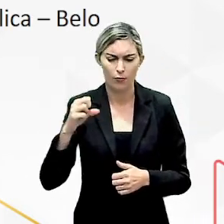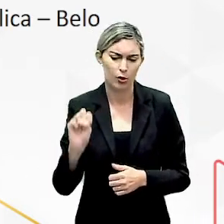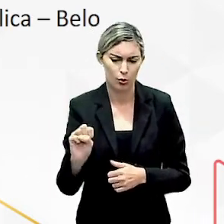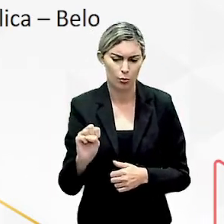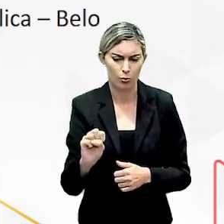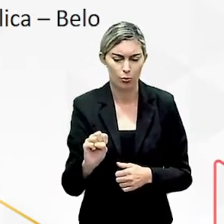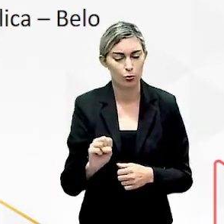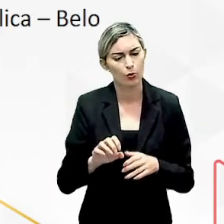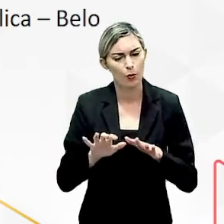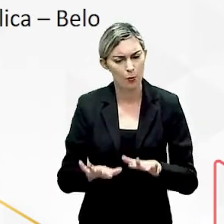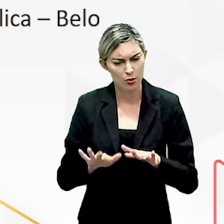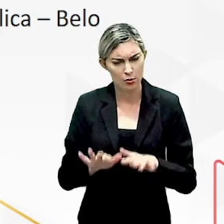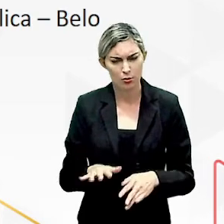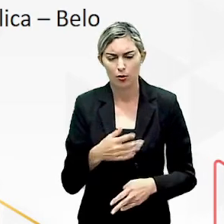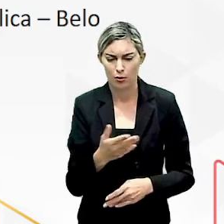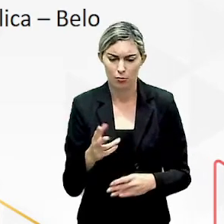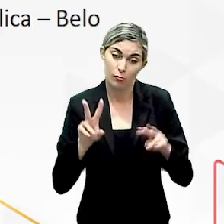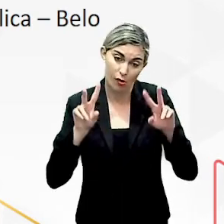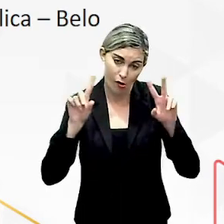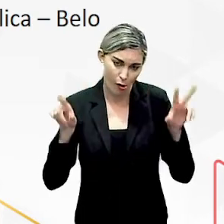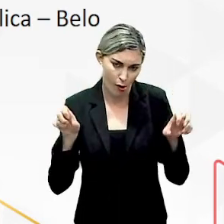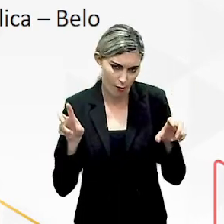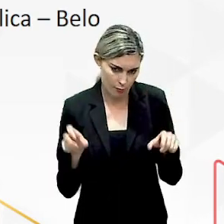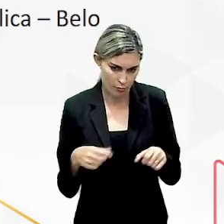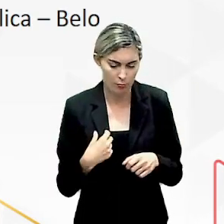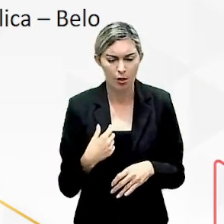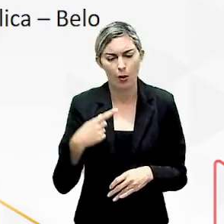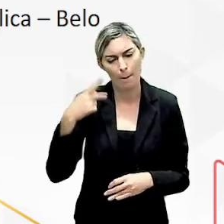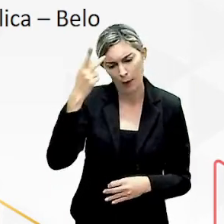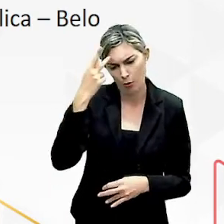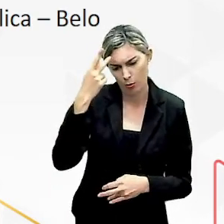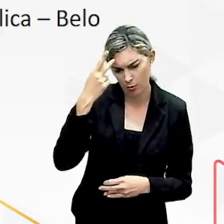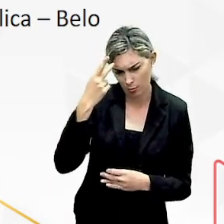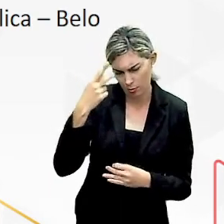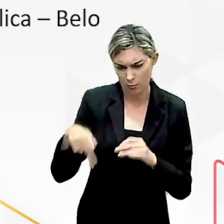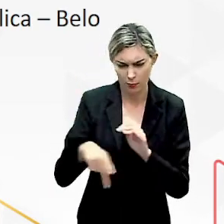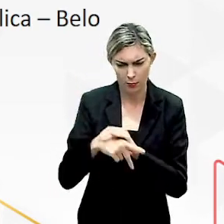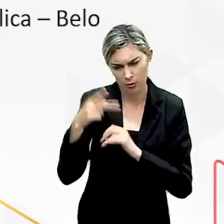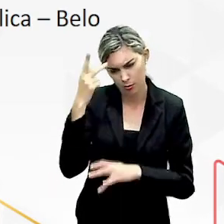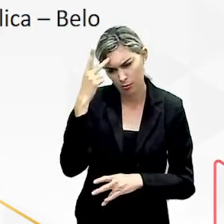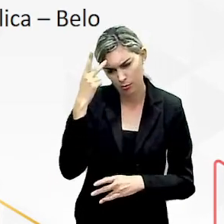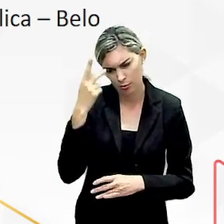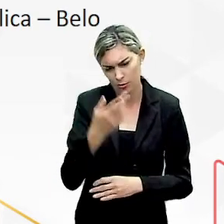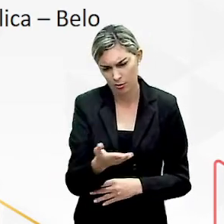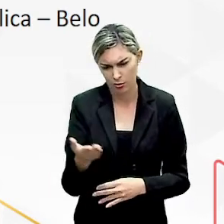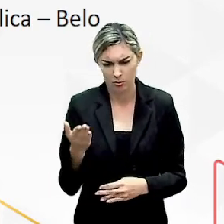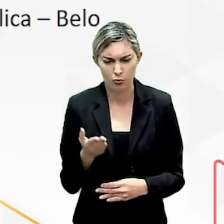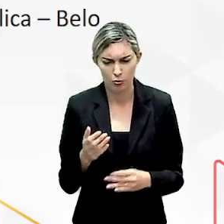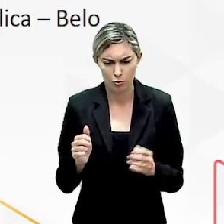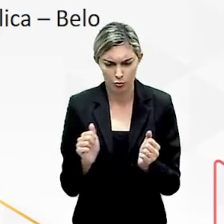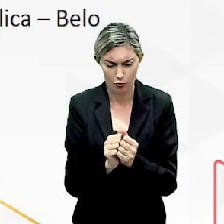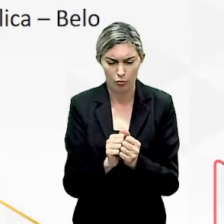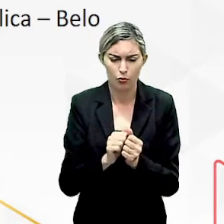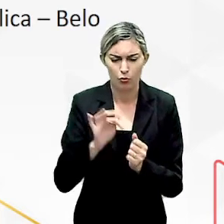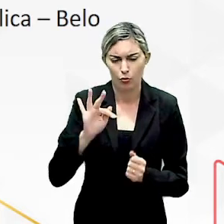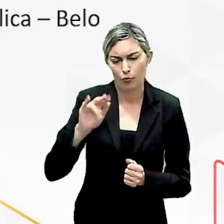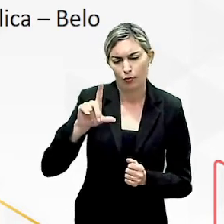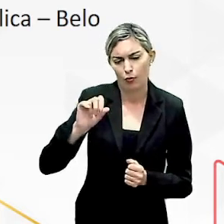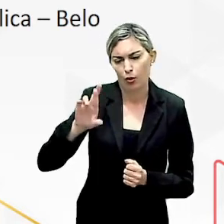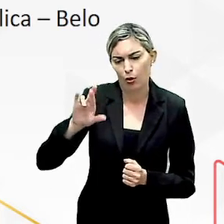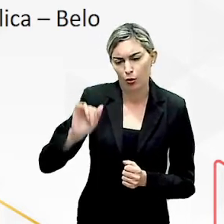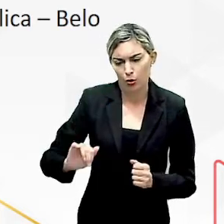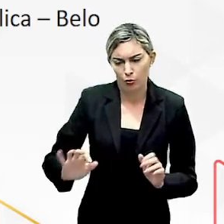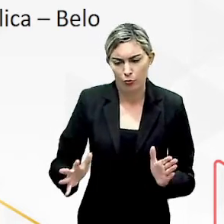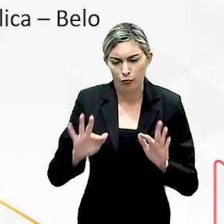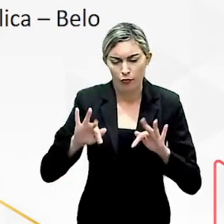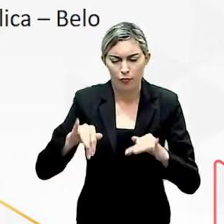como pacificador, entre aspas, viu? Paulista, né? Será o cara que vai sufocar, junto com Floriano, que começou, vai dar